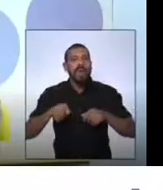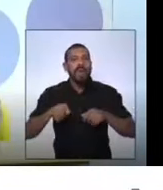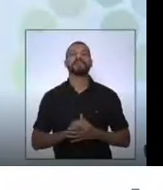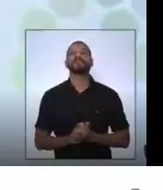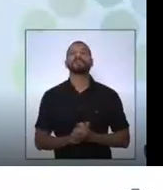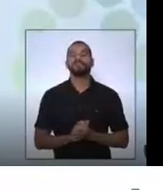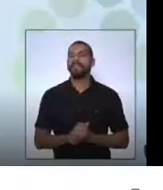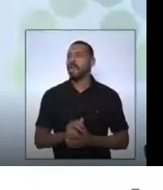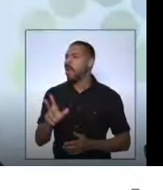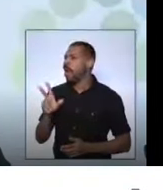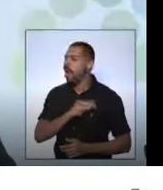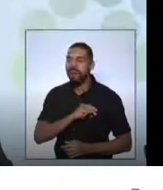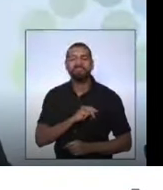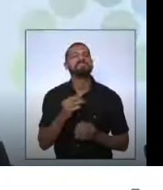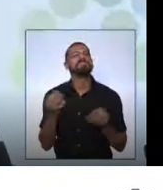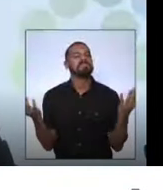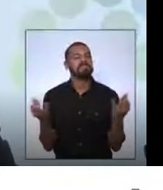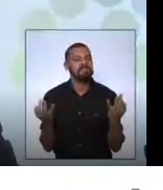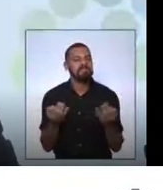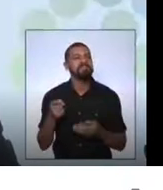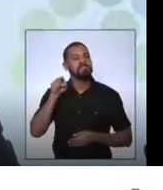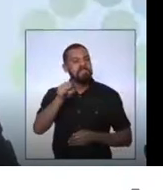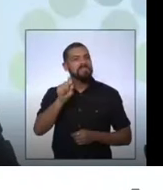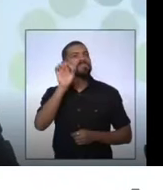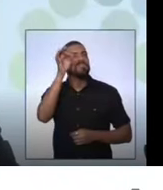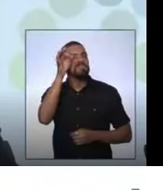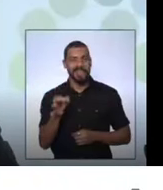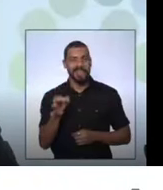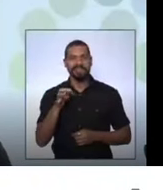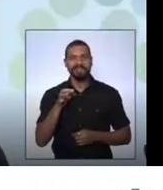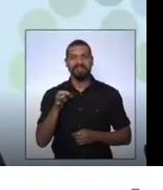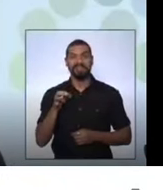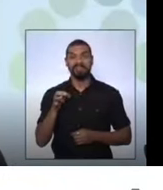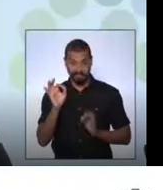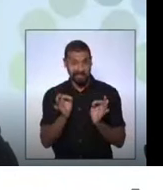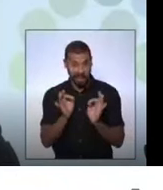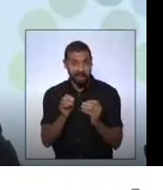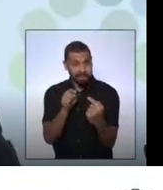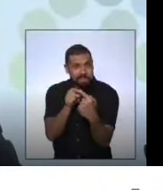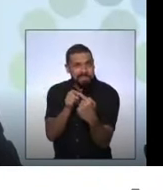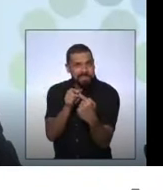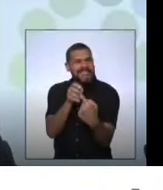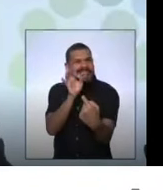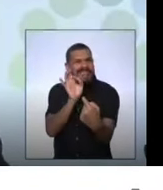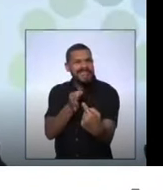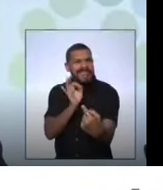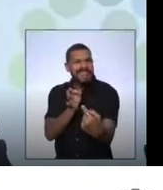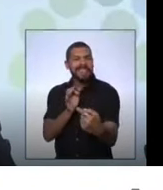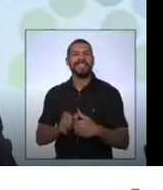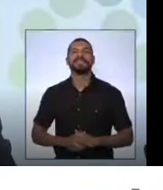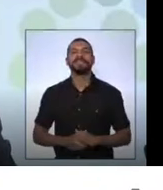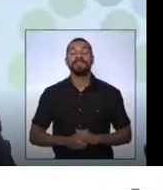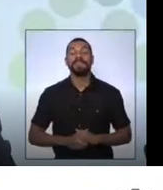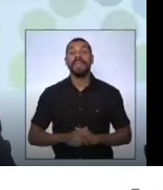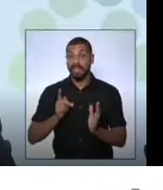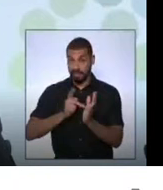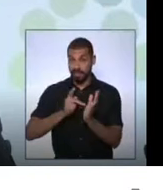isso. Nossa, então estão ótimos, a palavra é esta. Estão, né? No caminho, professor? Perfeitamente. Na realidade,